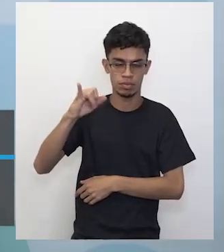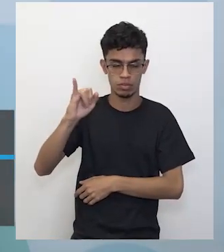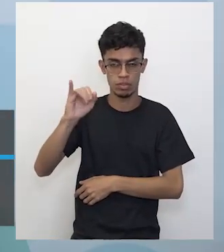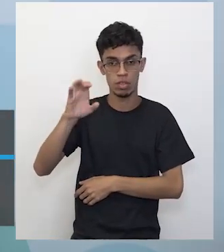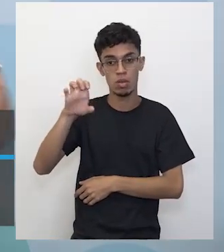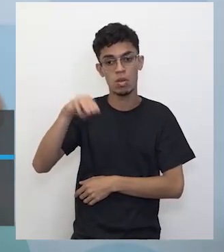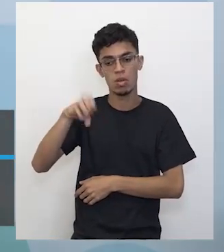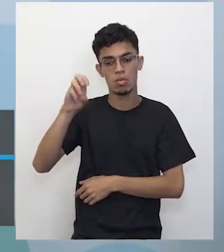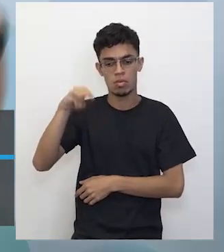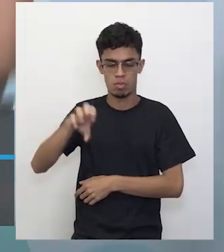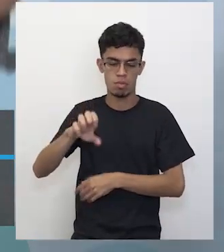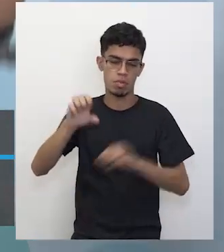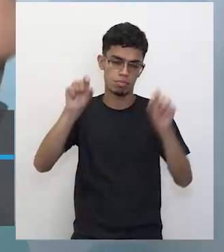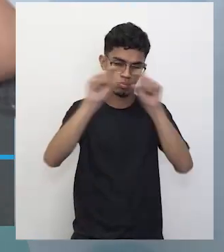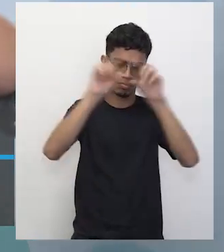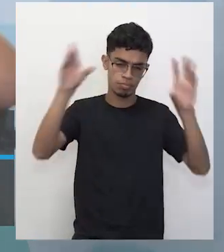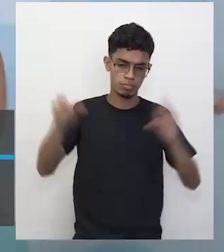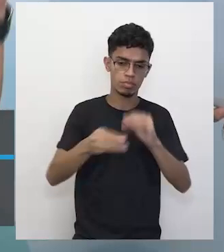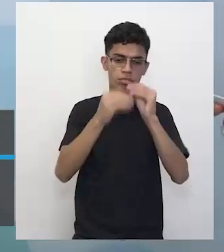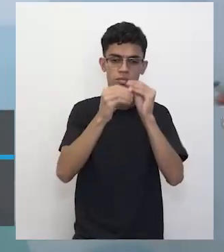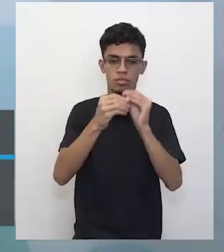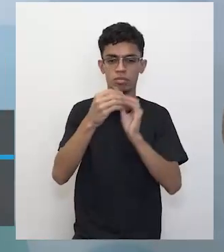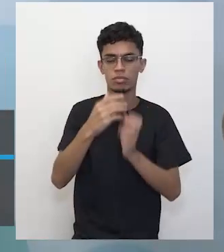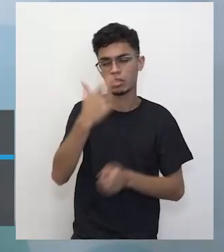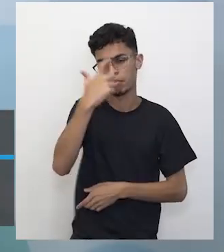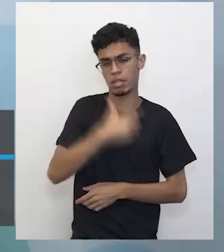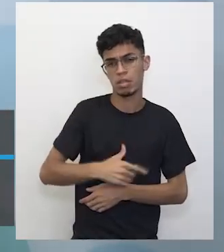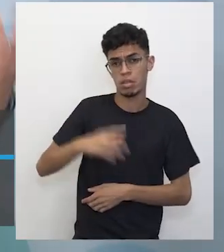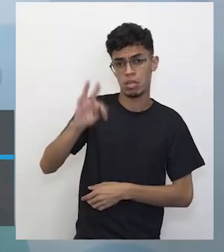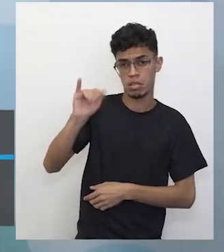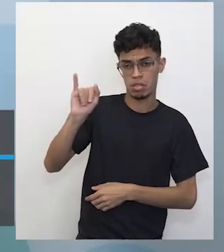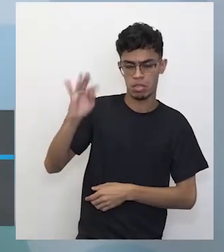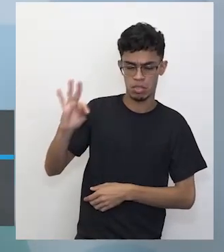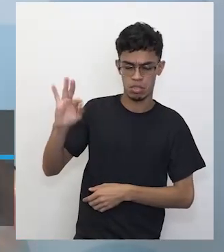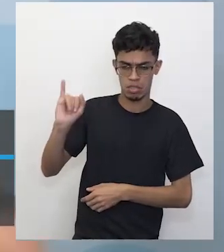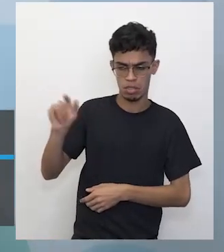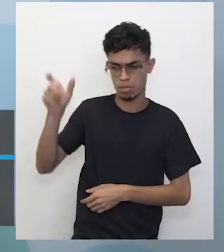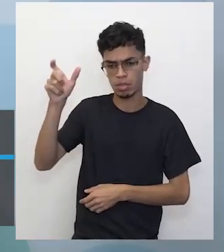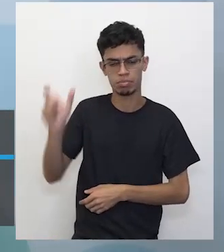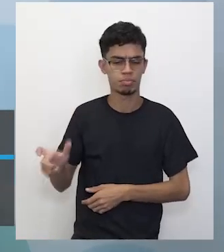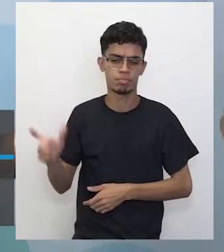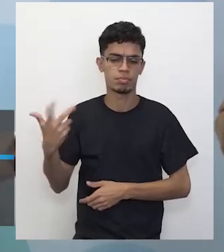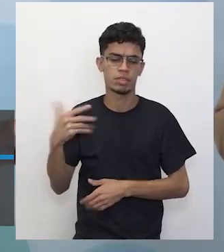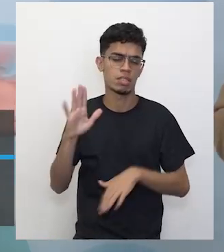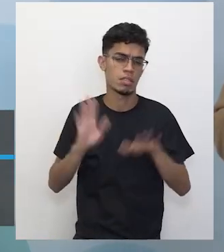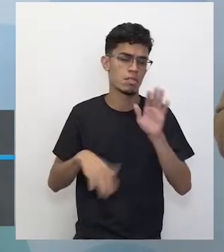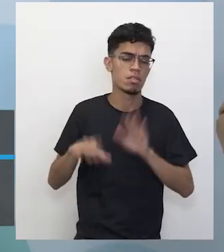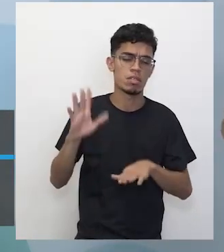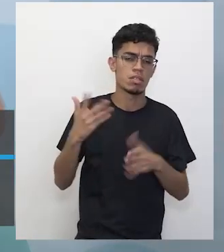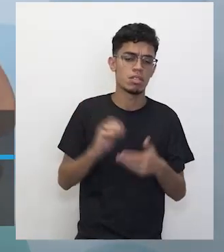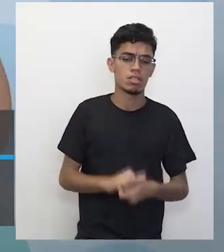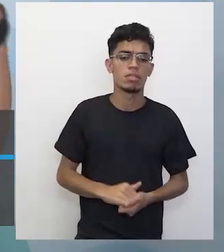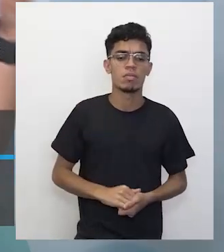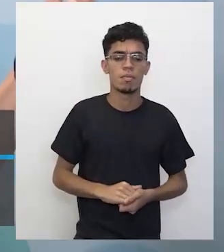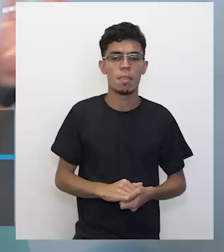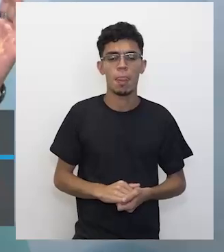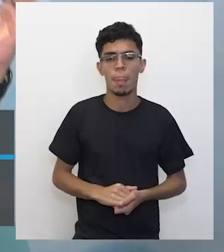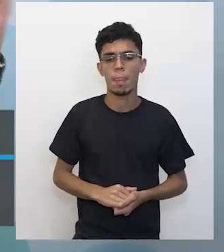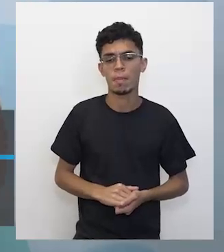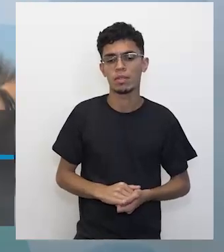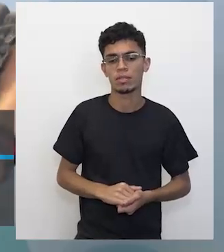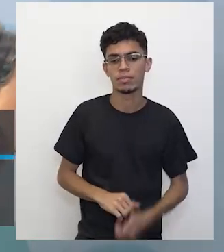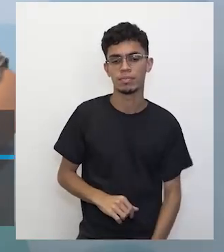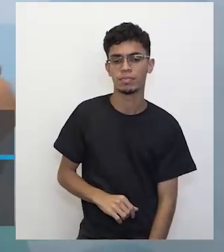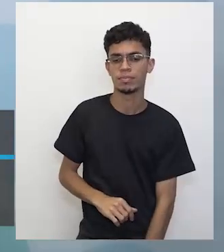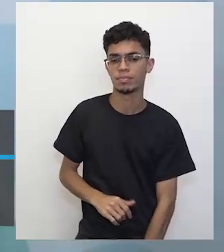Por exemplo, eu e Tati, muitas vezes, né? Eu e aqui também a Tica, às vezes eu e Ed, a gente chega, Bonaceira